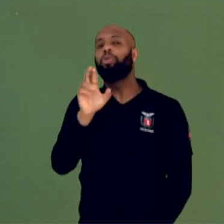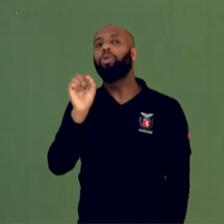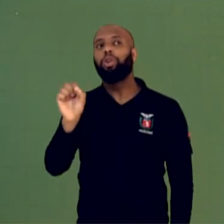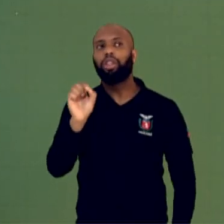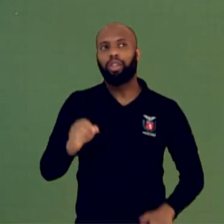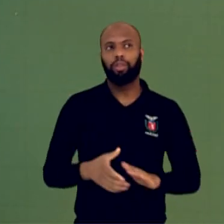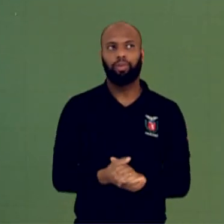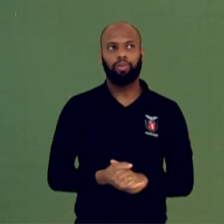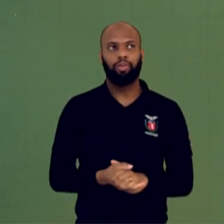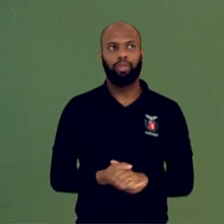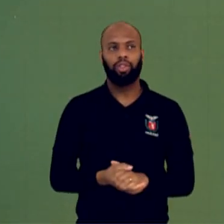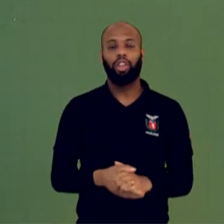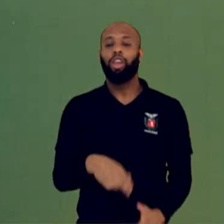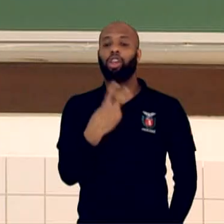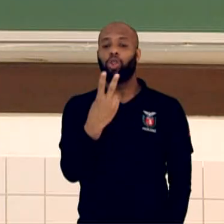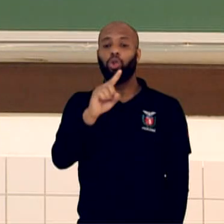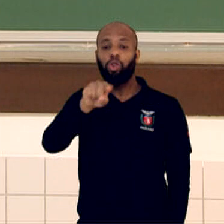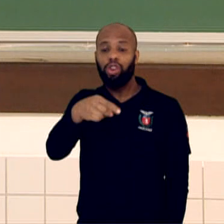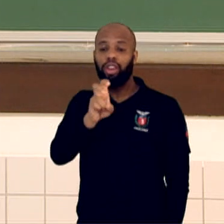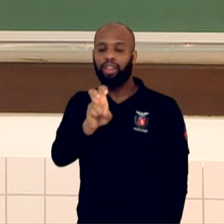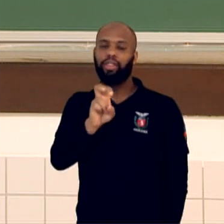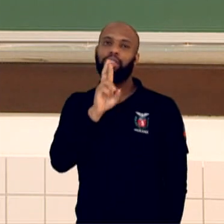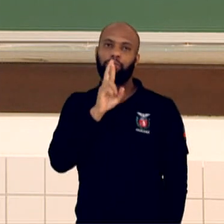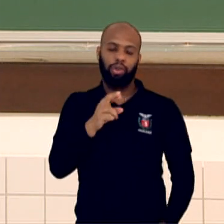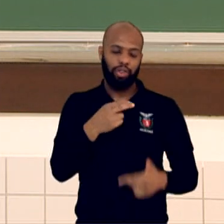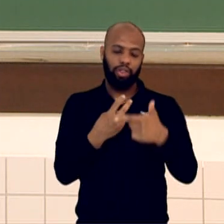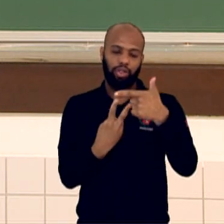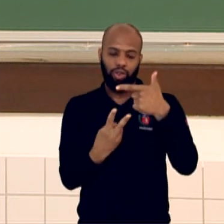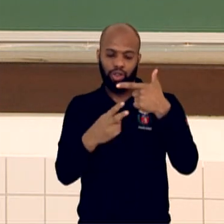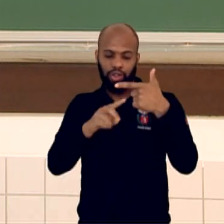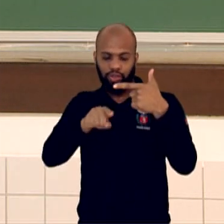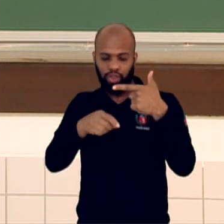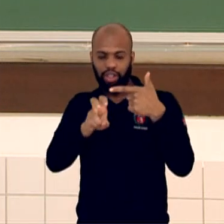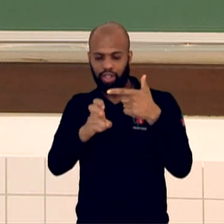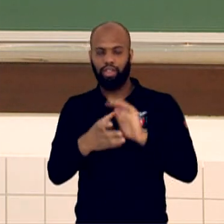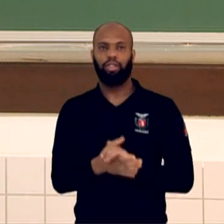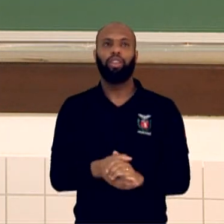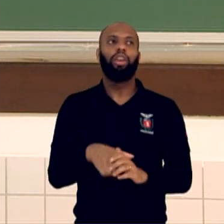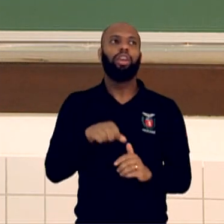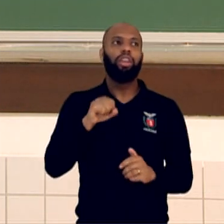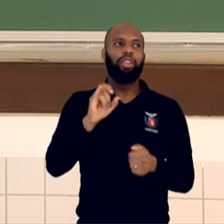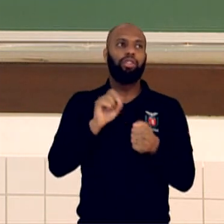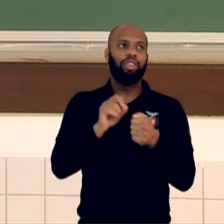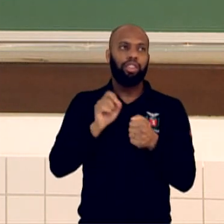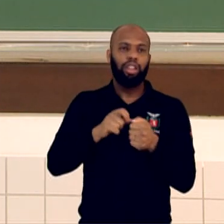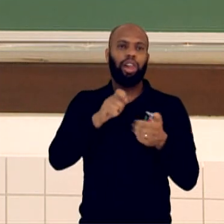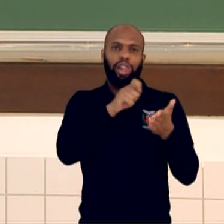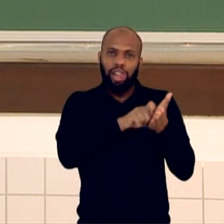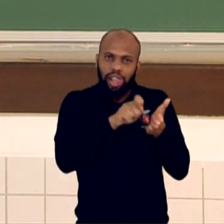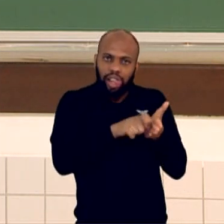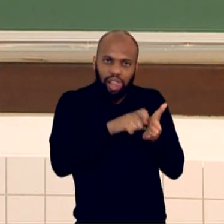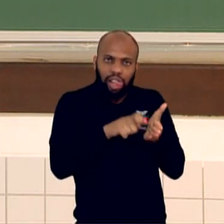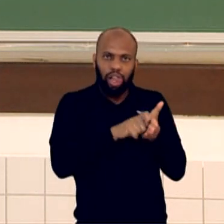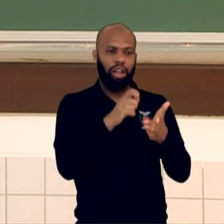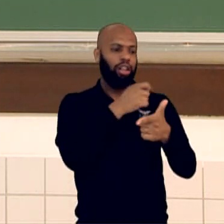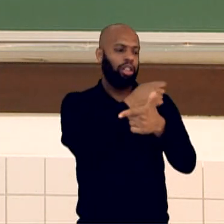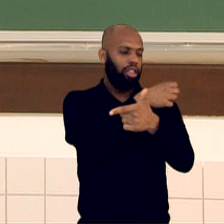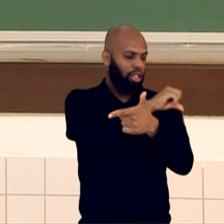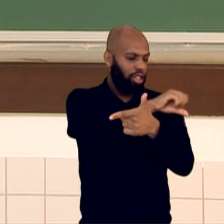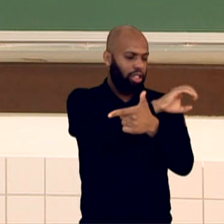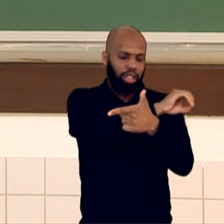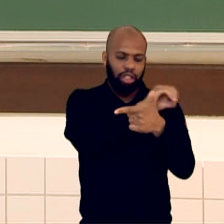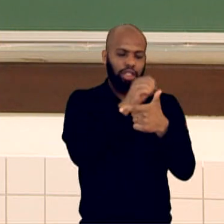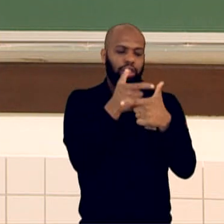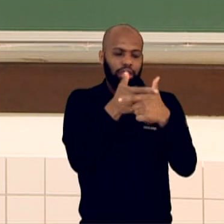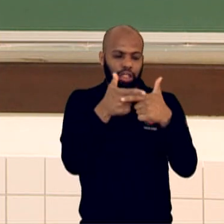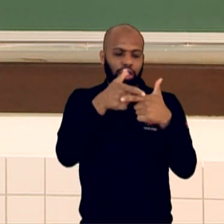exatamente 2,5. Né? Se eu efetuar a divisão, fazer o processo braçal, né? Fazer o cálculo